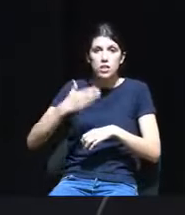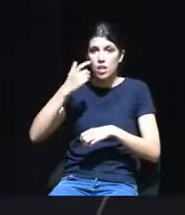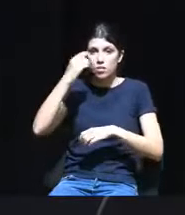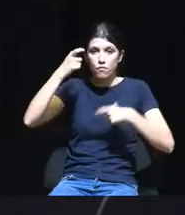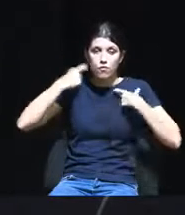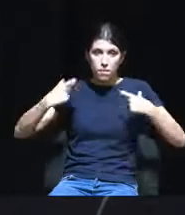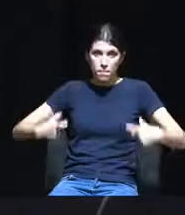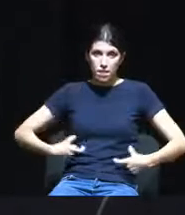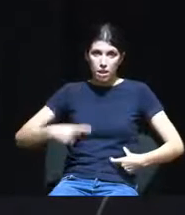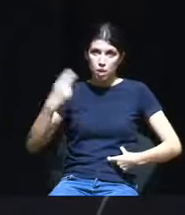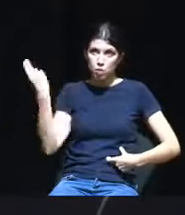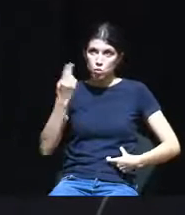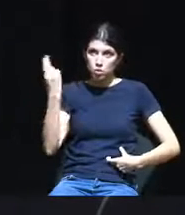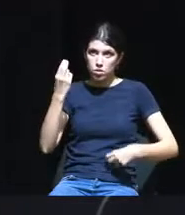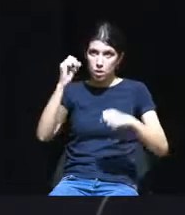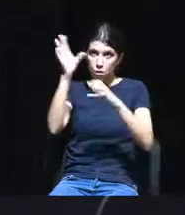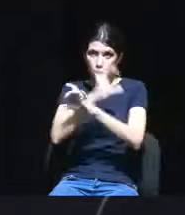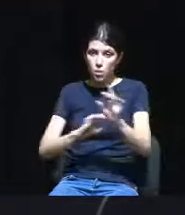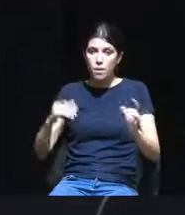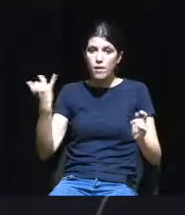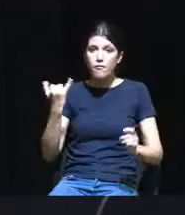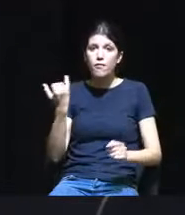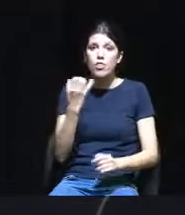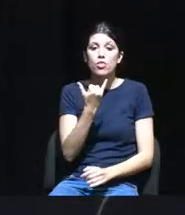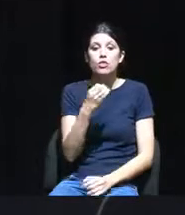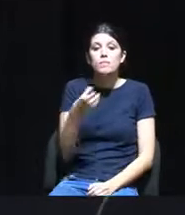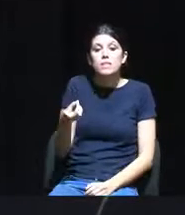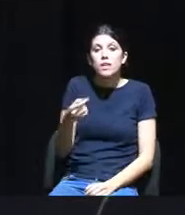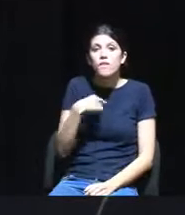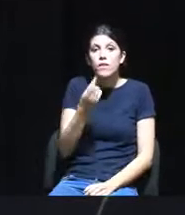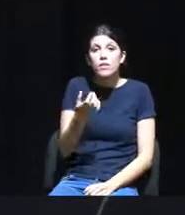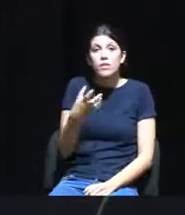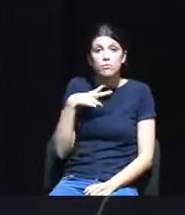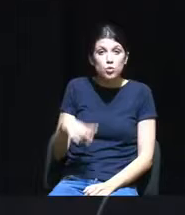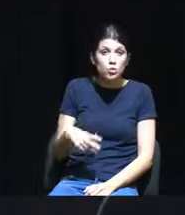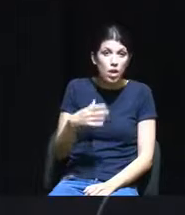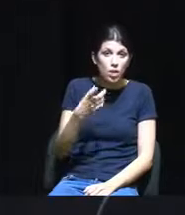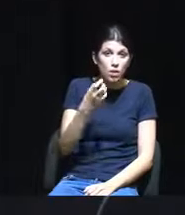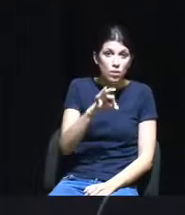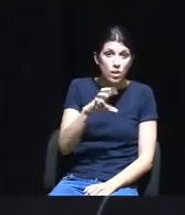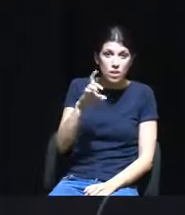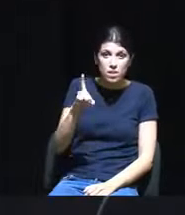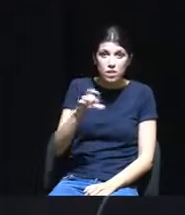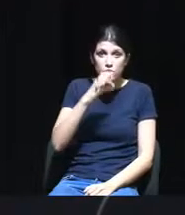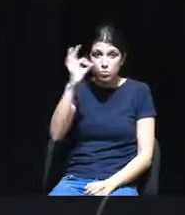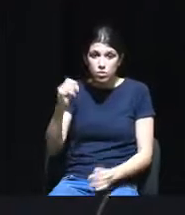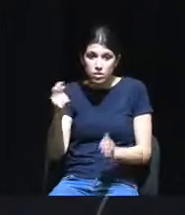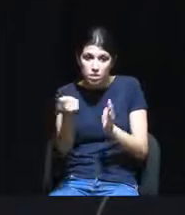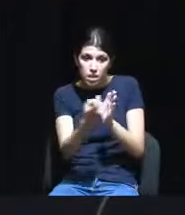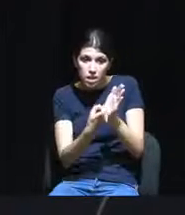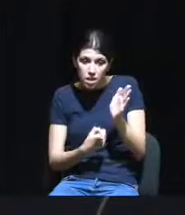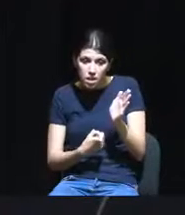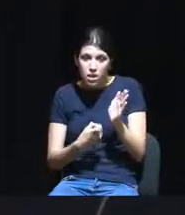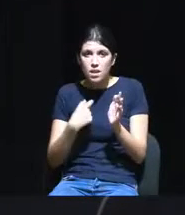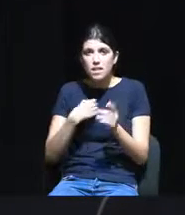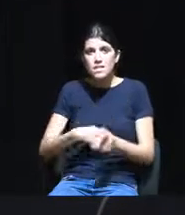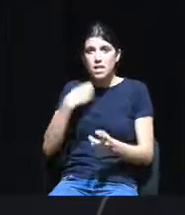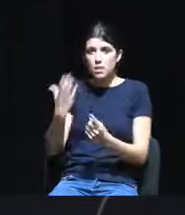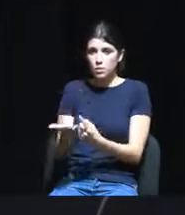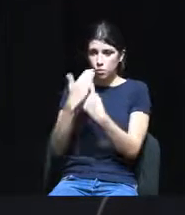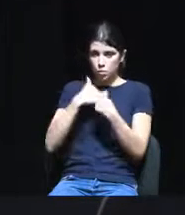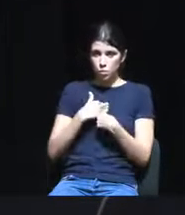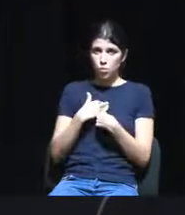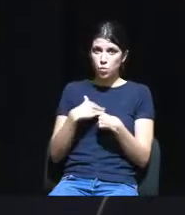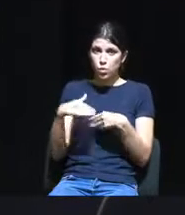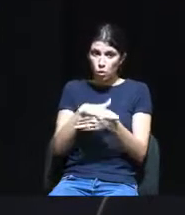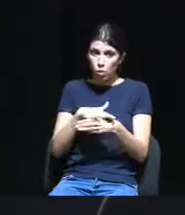União Europeia, realizado em 2019, revelou-se que em Portugal 40% das pessoas inquiridas admitiu que se sentiram discriminadas, pelo menos num dos